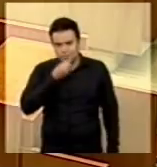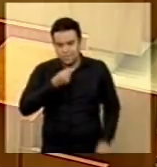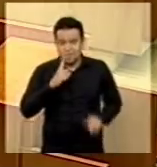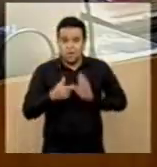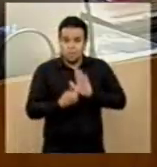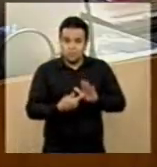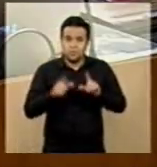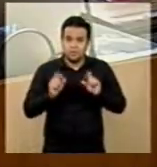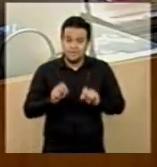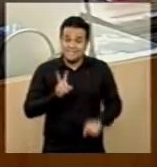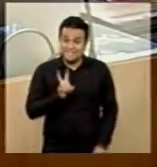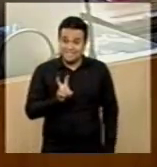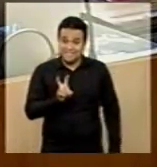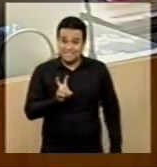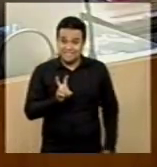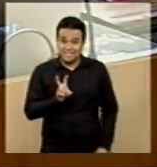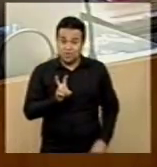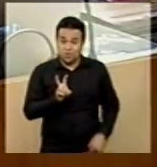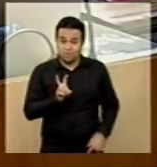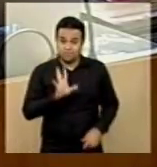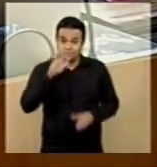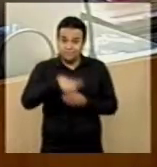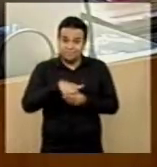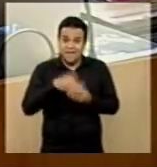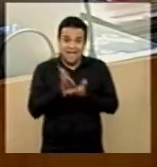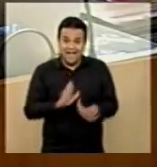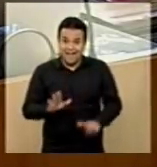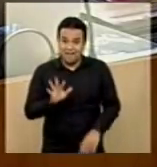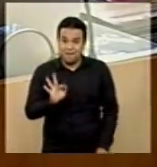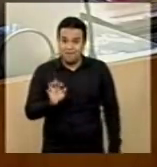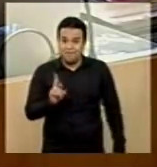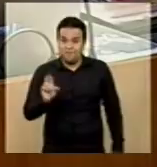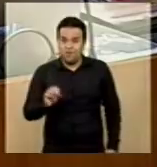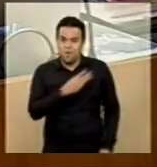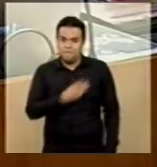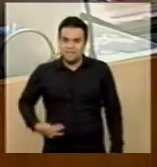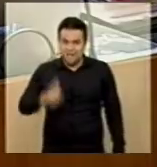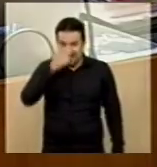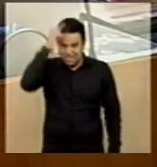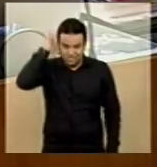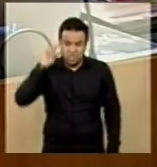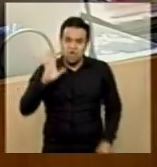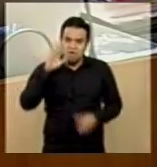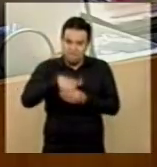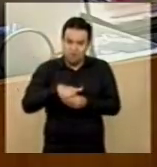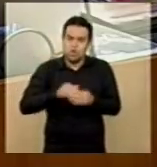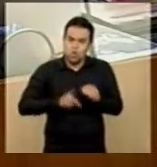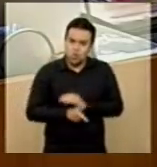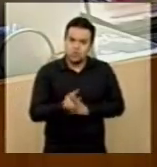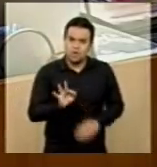saiu 5 votos para acabar com o foro. O ministro Alexandre de Moraes vota a favor da continuidade do